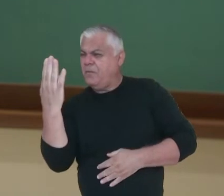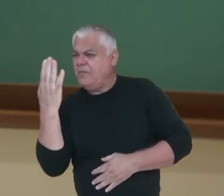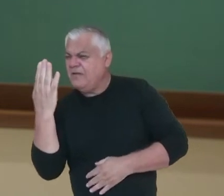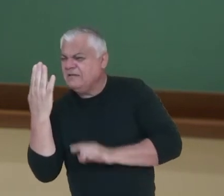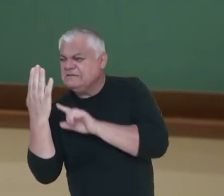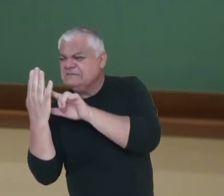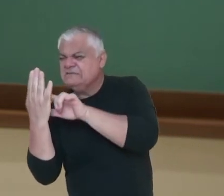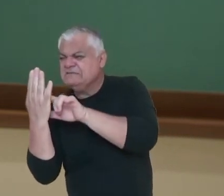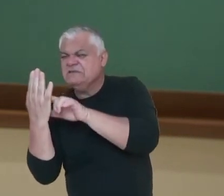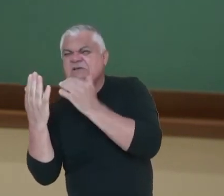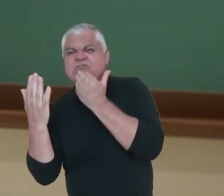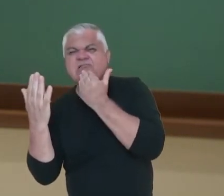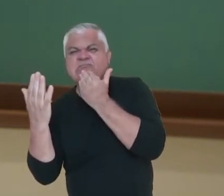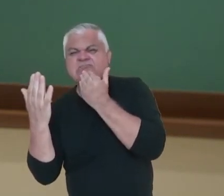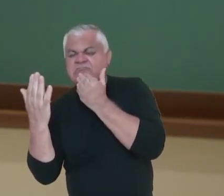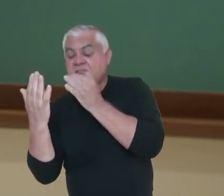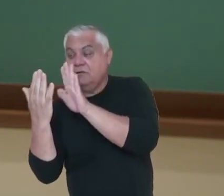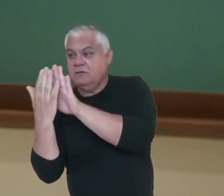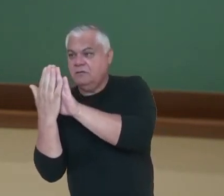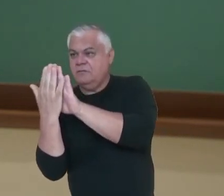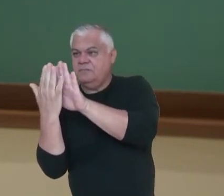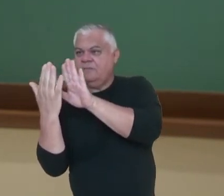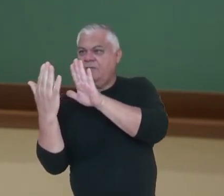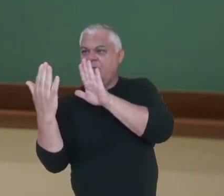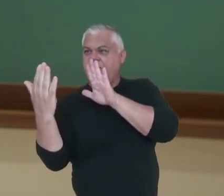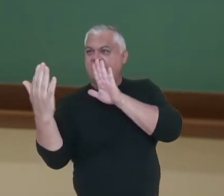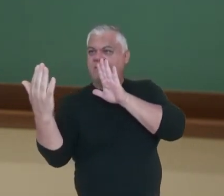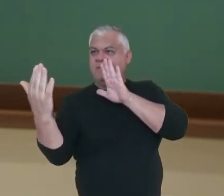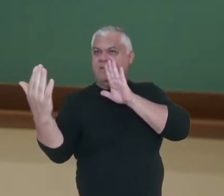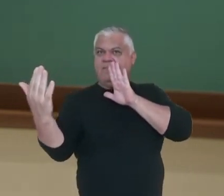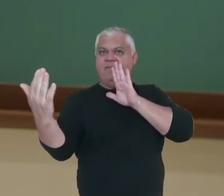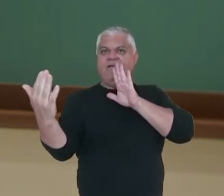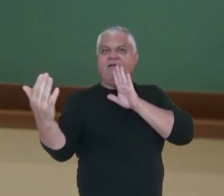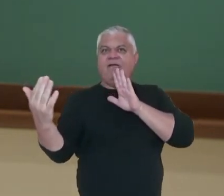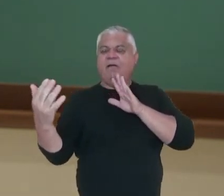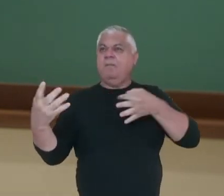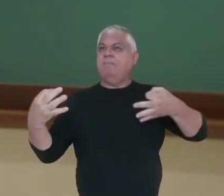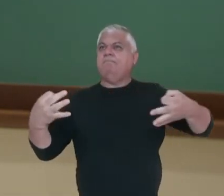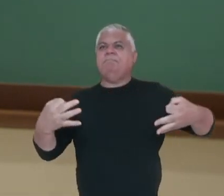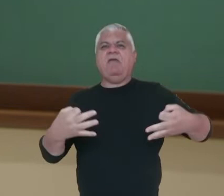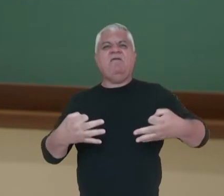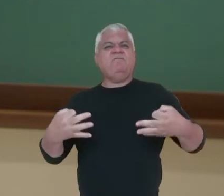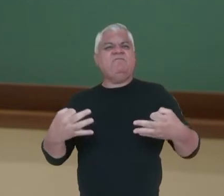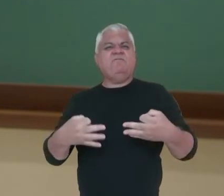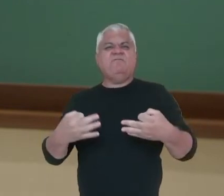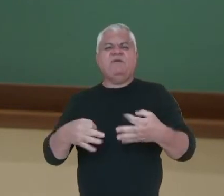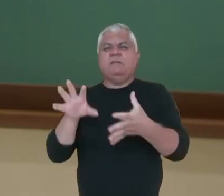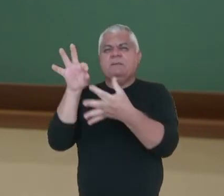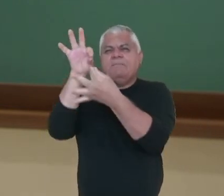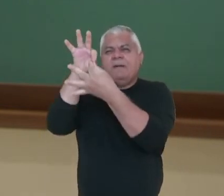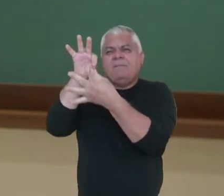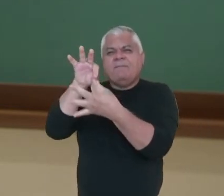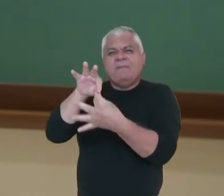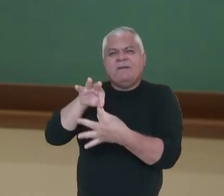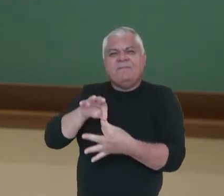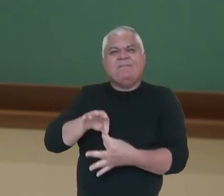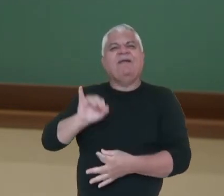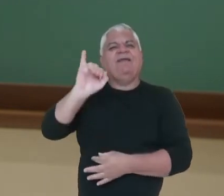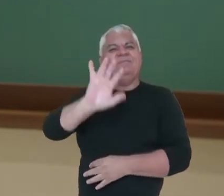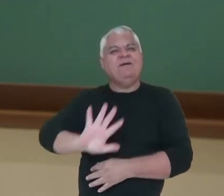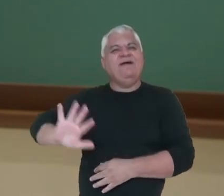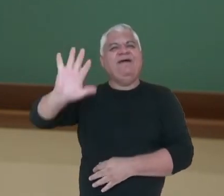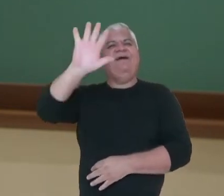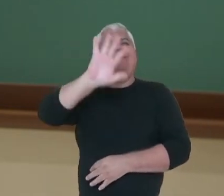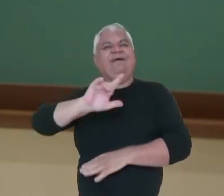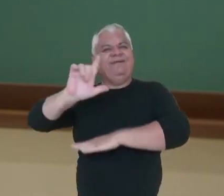de perto, vem um pouquinho para longe, ande cinco, seis passos para trás, você vai ver a nitidez daquela imagem. Então, eles faziam isso, porque